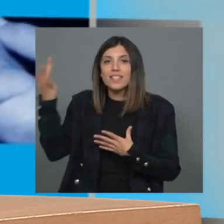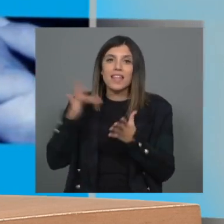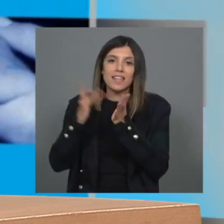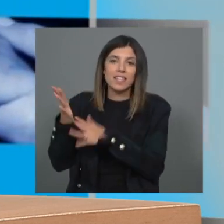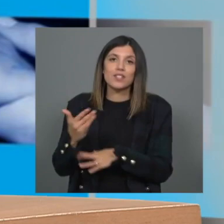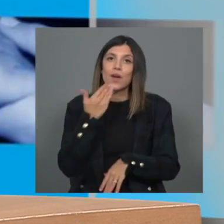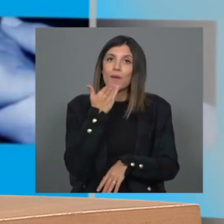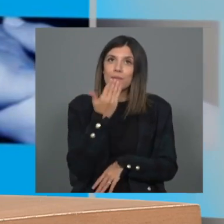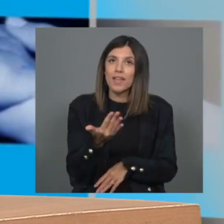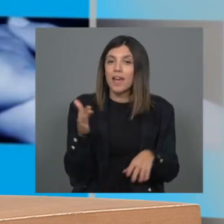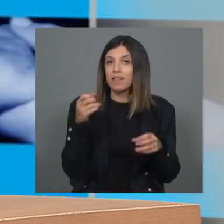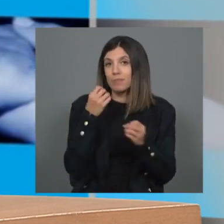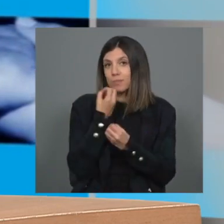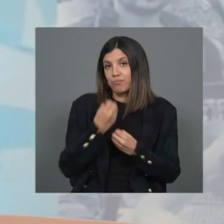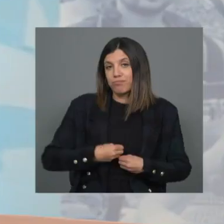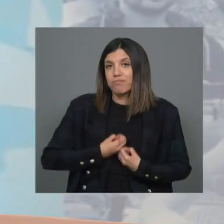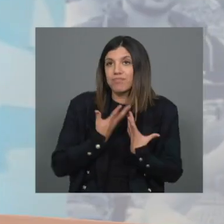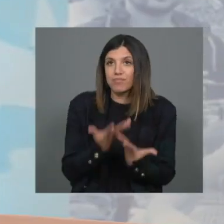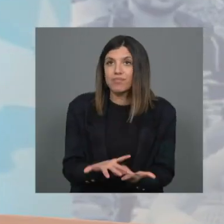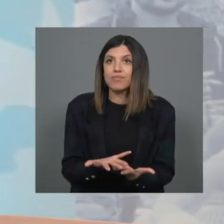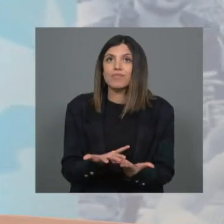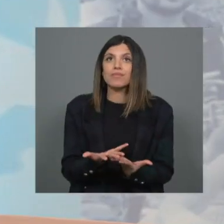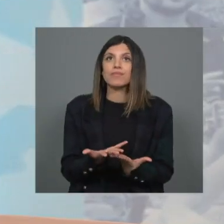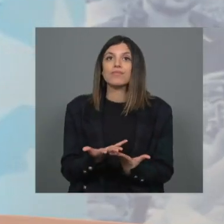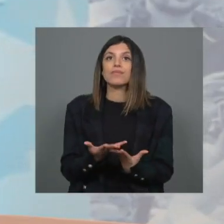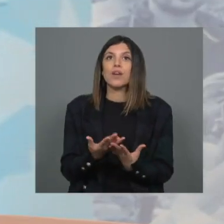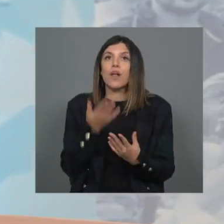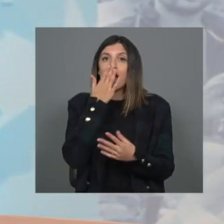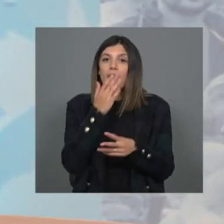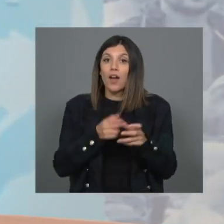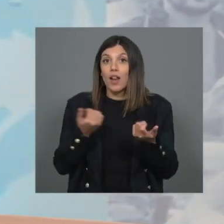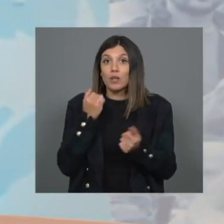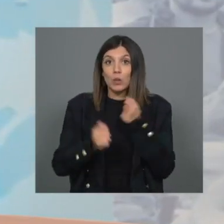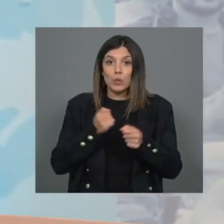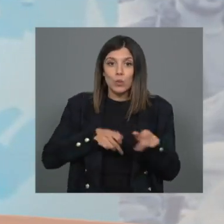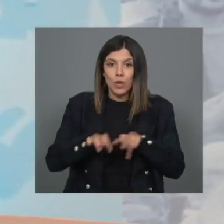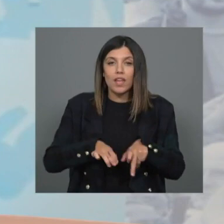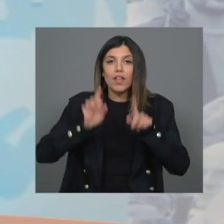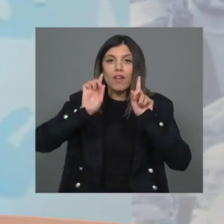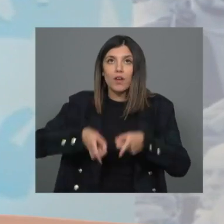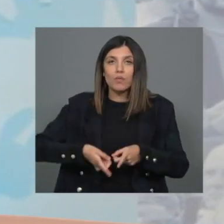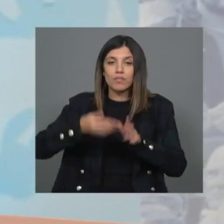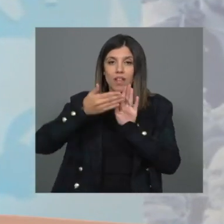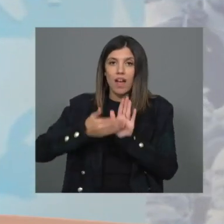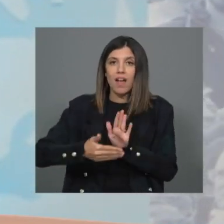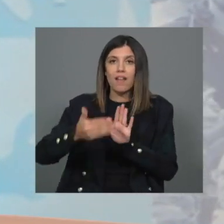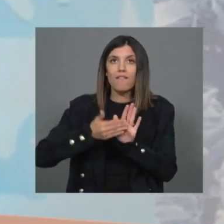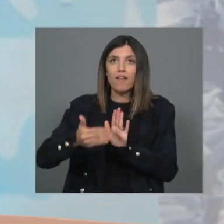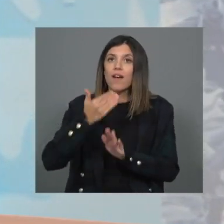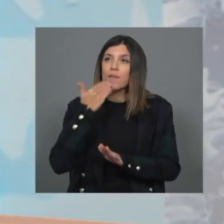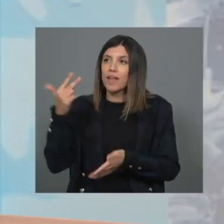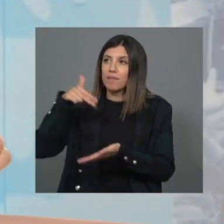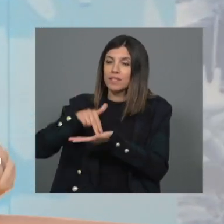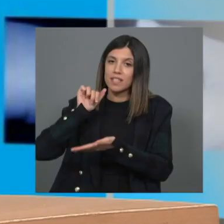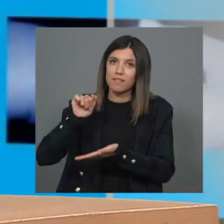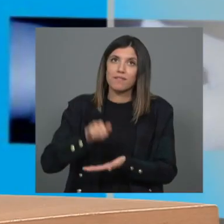por esta partilha. É esta grande corrida que vai começar também nesta Jornada Diocesana da Juventude. Obrigado pela sua presença aqui